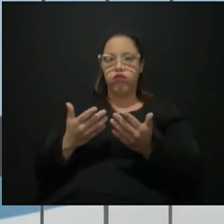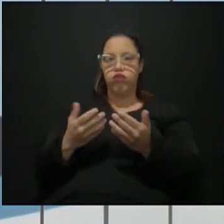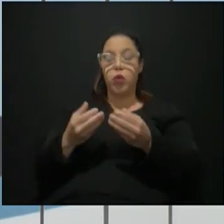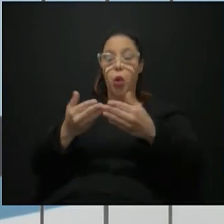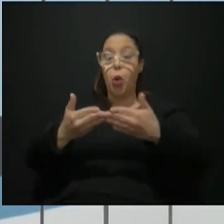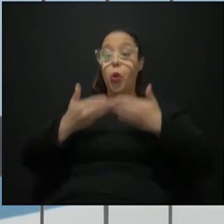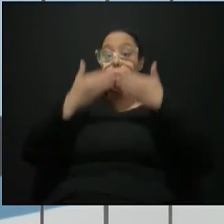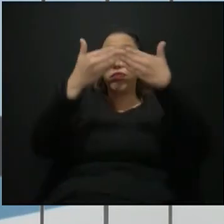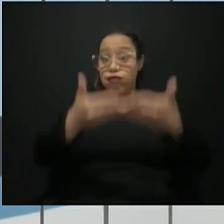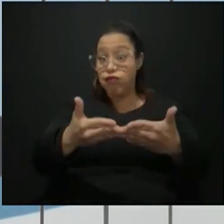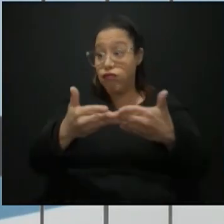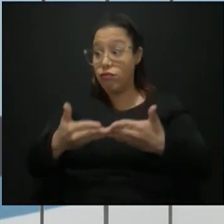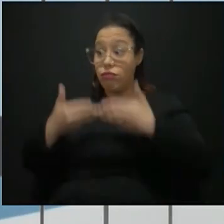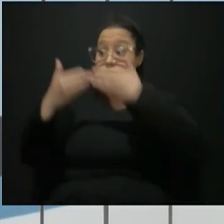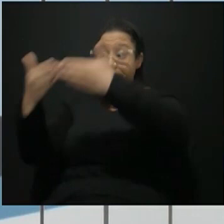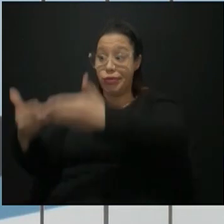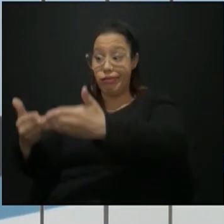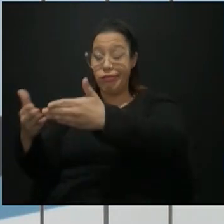produtos a esses